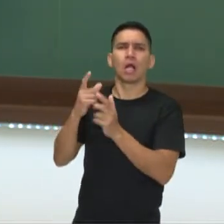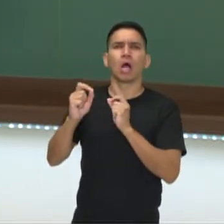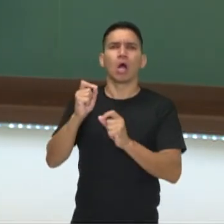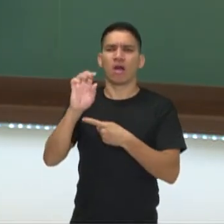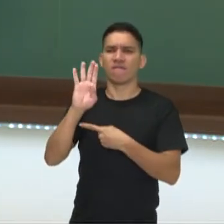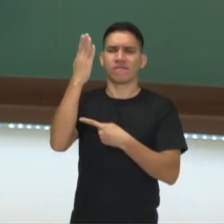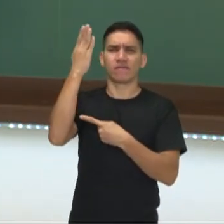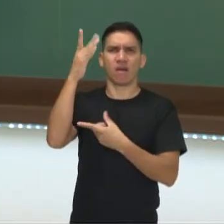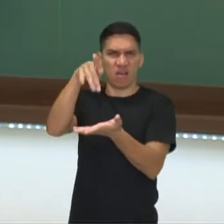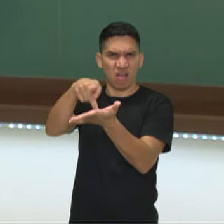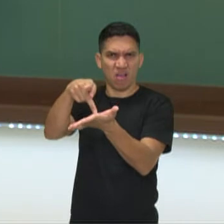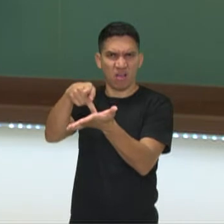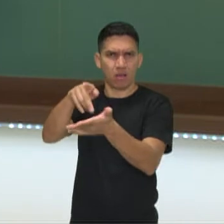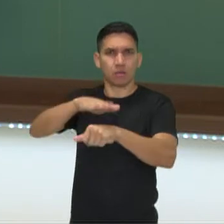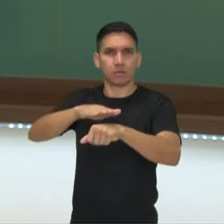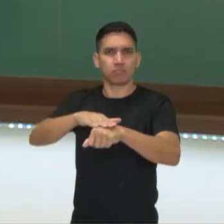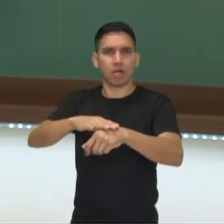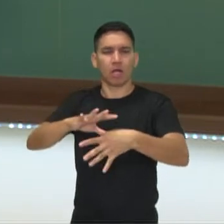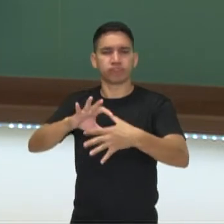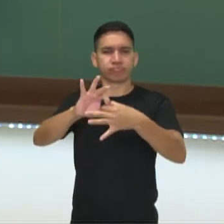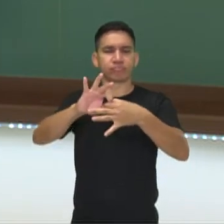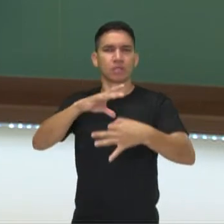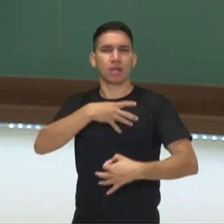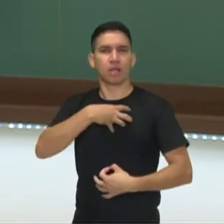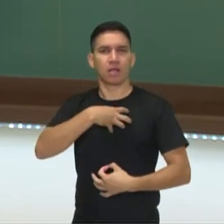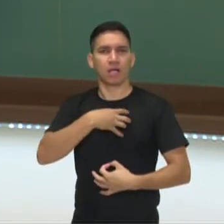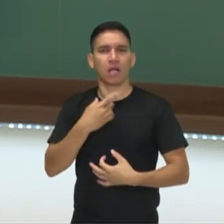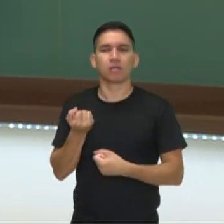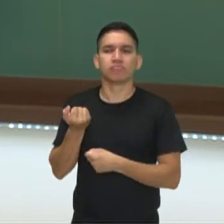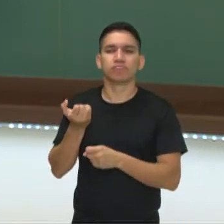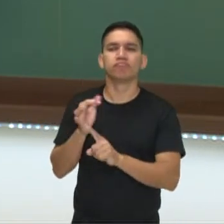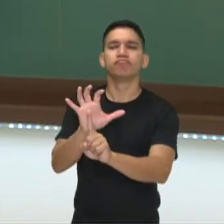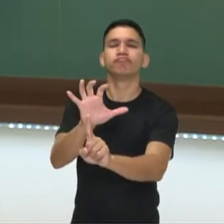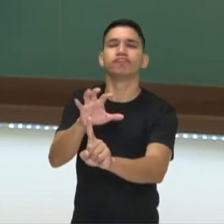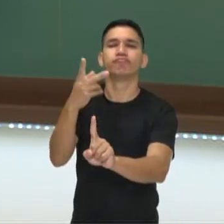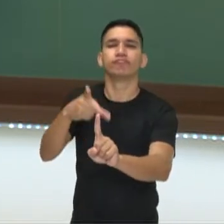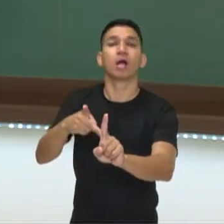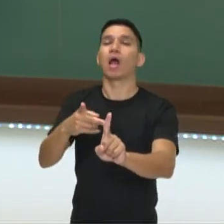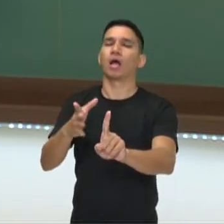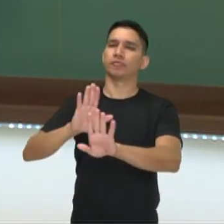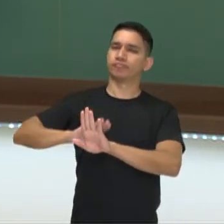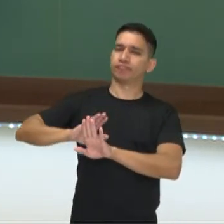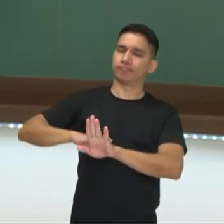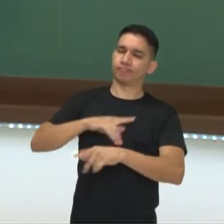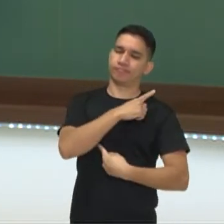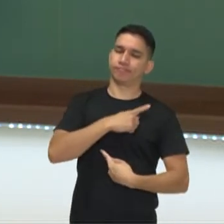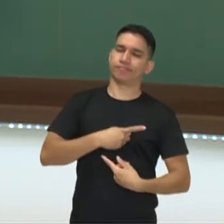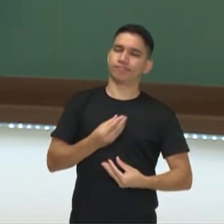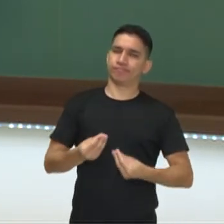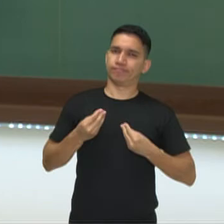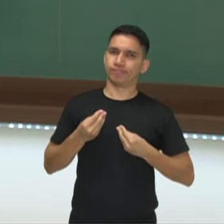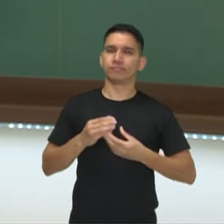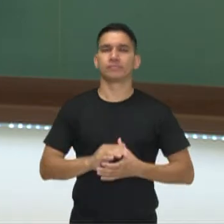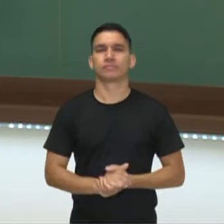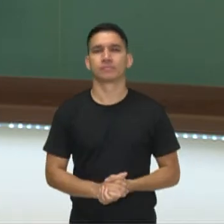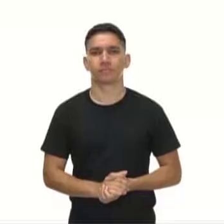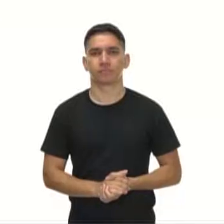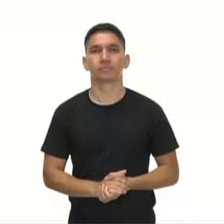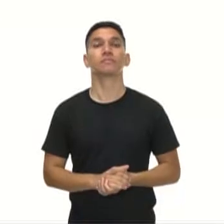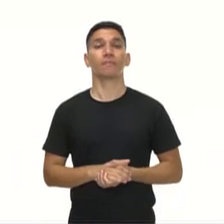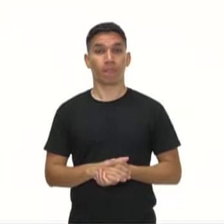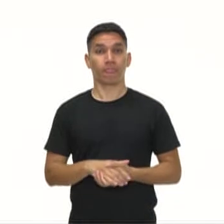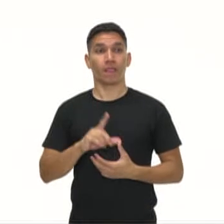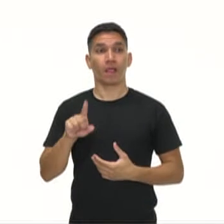falsa verdade naquele sentido, né, algum benefício para os interesses do governo. Correto? Um